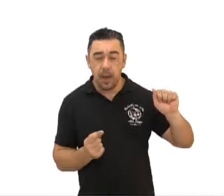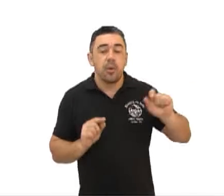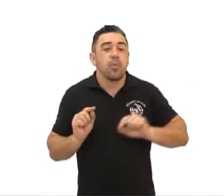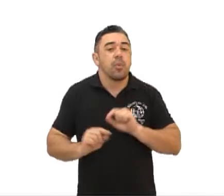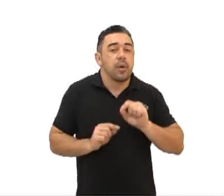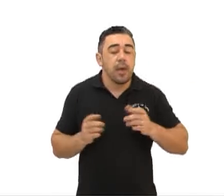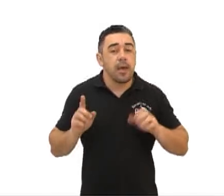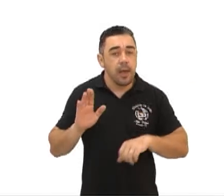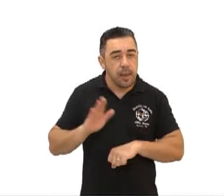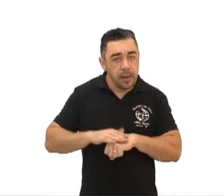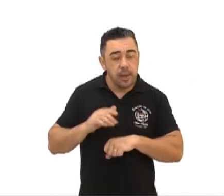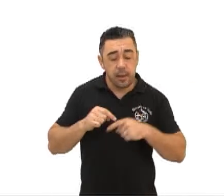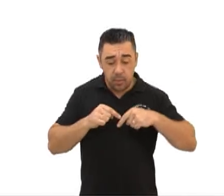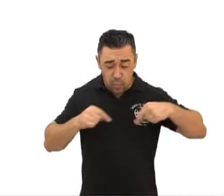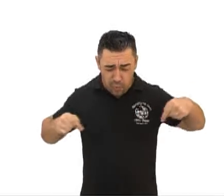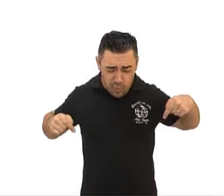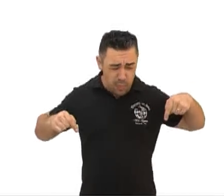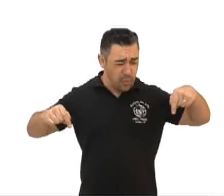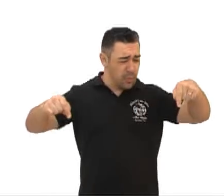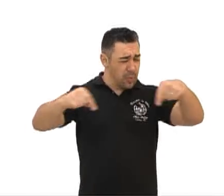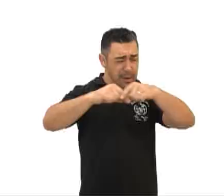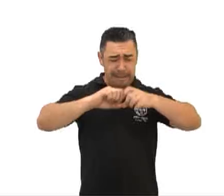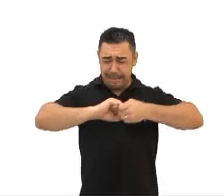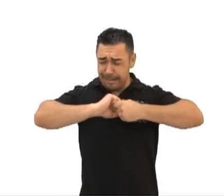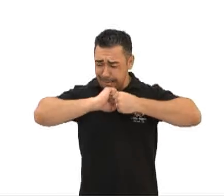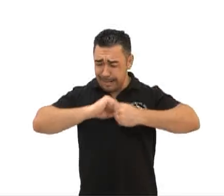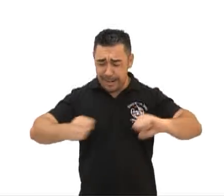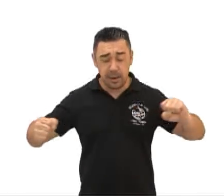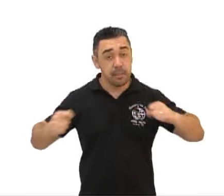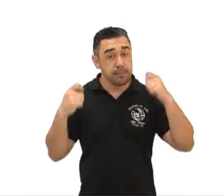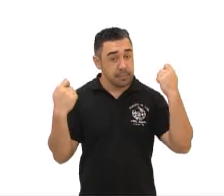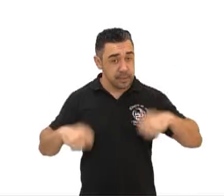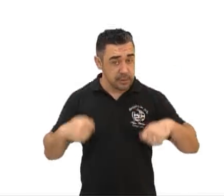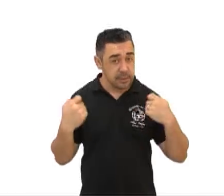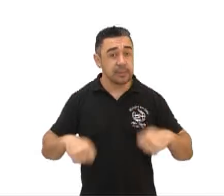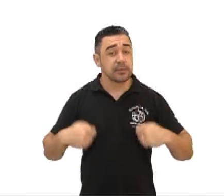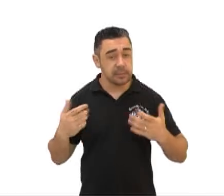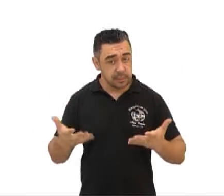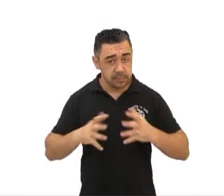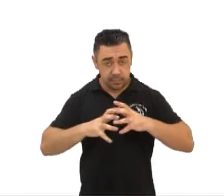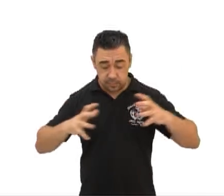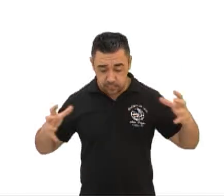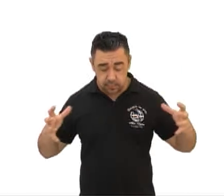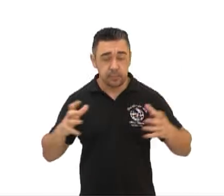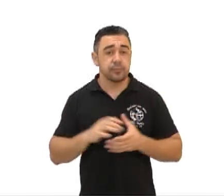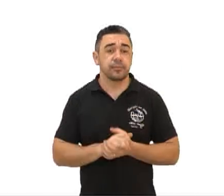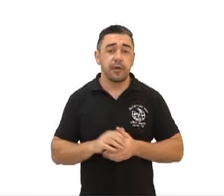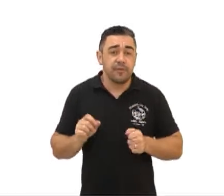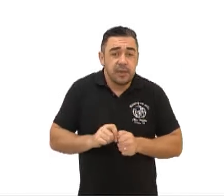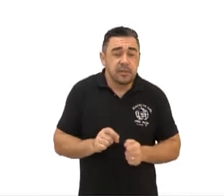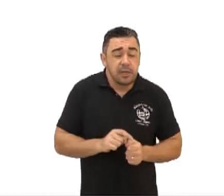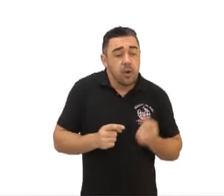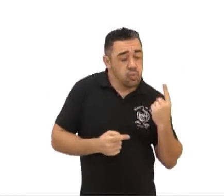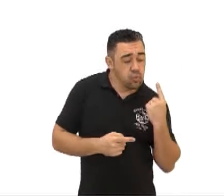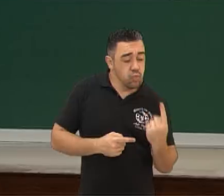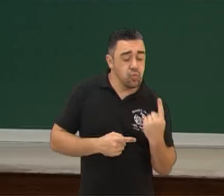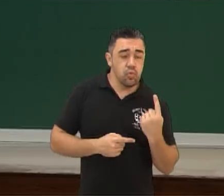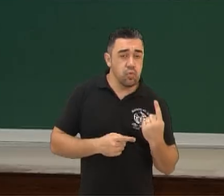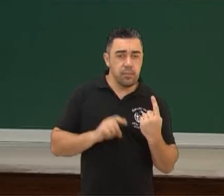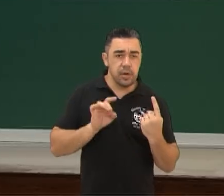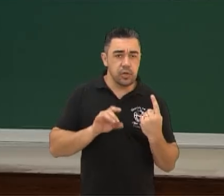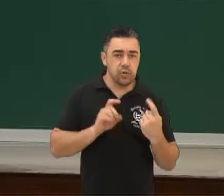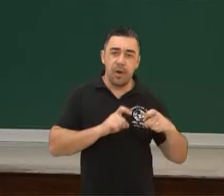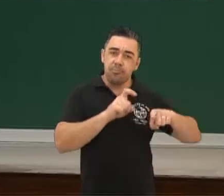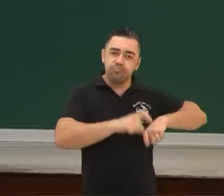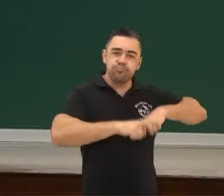né? Requer grandes extensões de terra, então precisa de um espaço muito grande para o cultivo de monoculturas. O